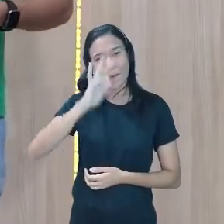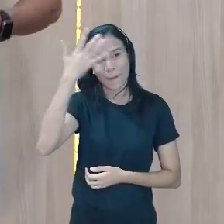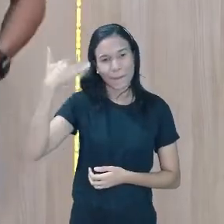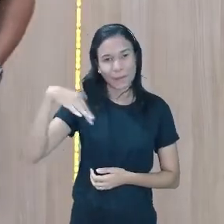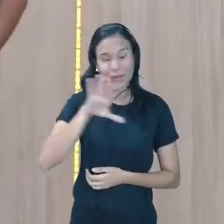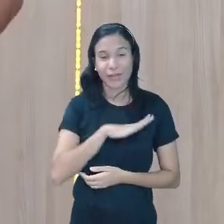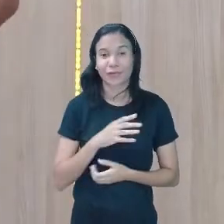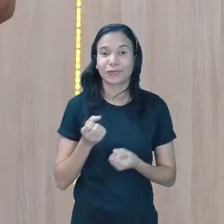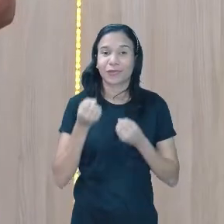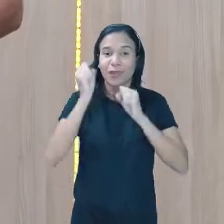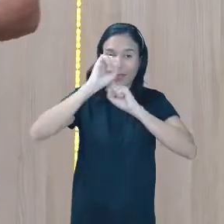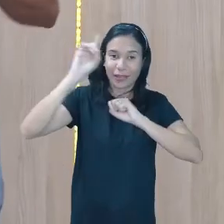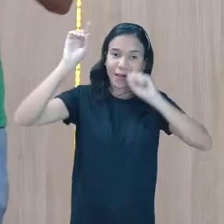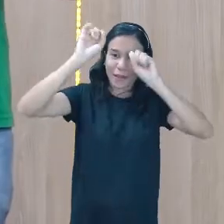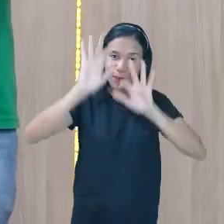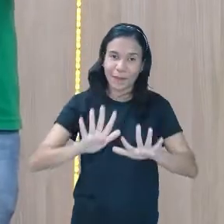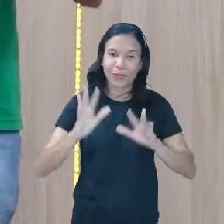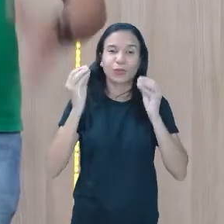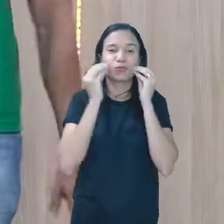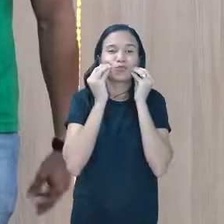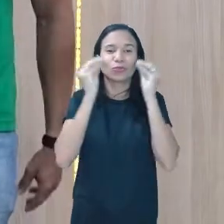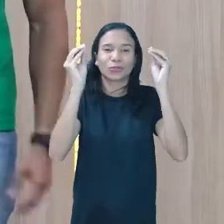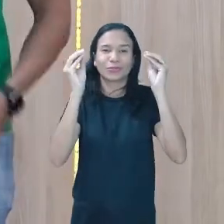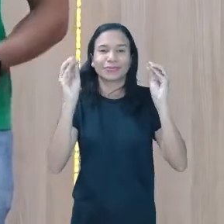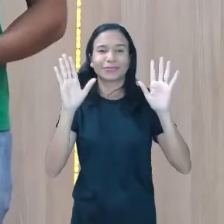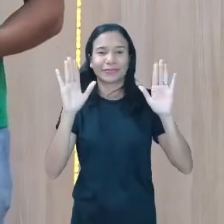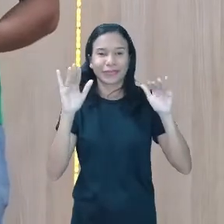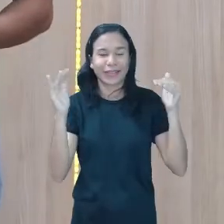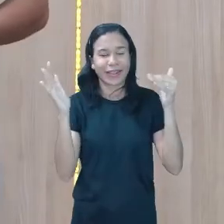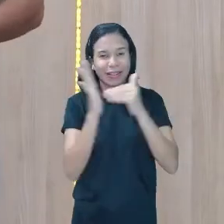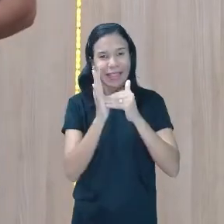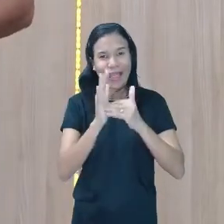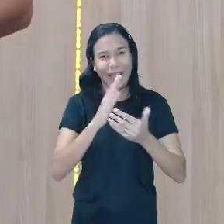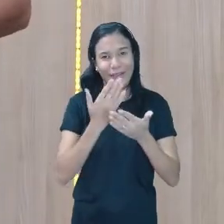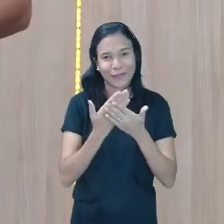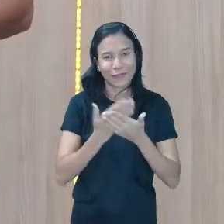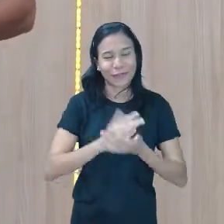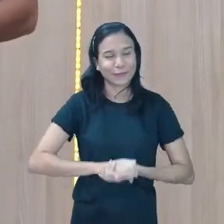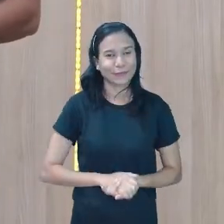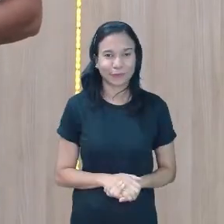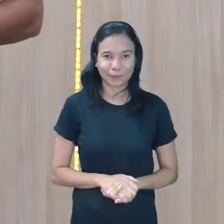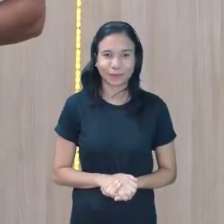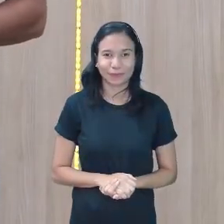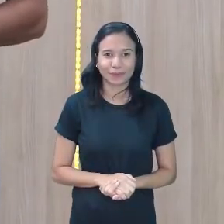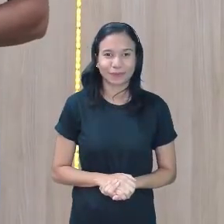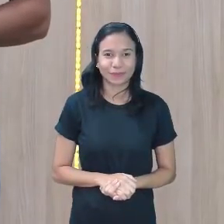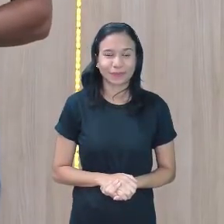pessoal. Fiquem com Deus. Um cheiro no seu coração e até a nossa próxima aula.